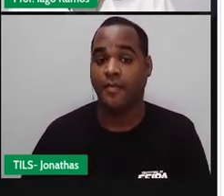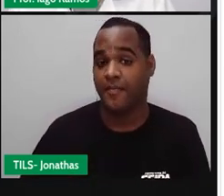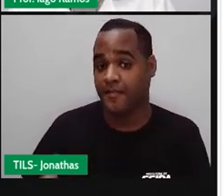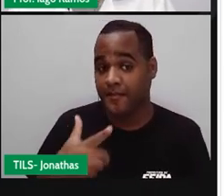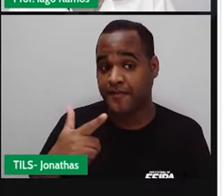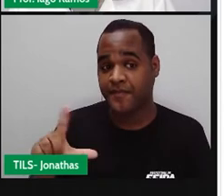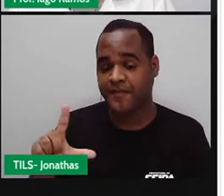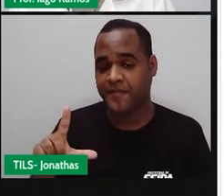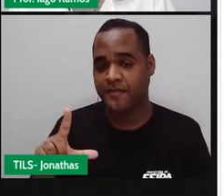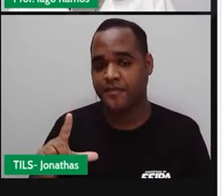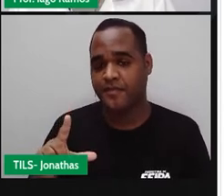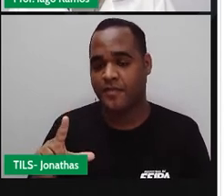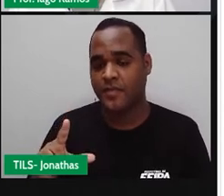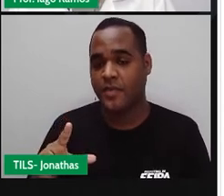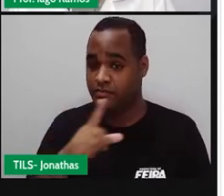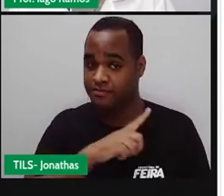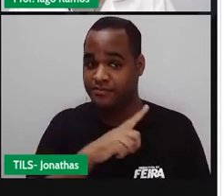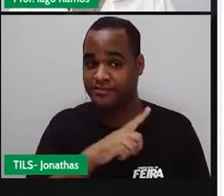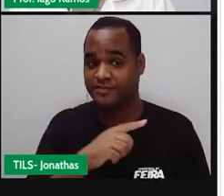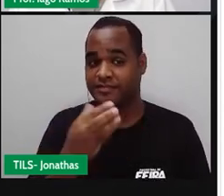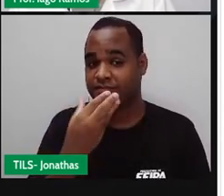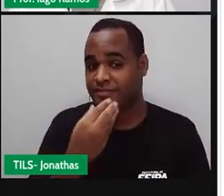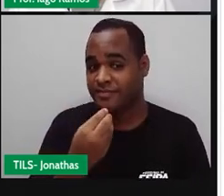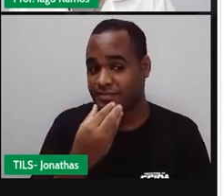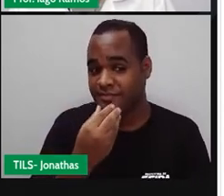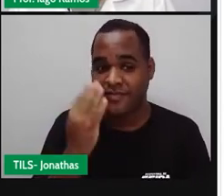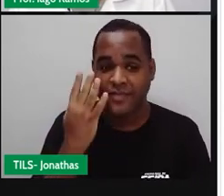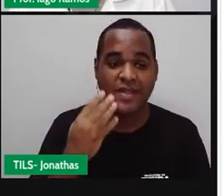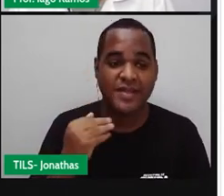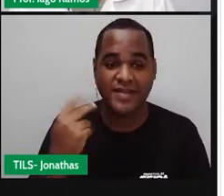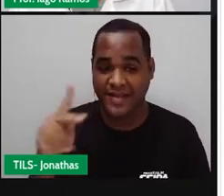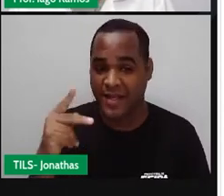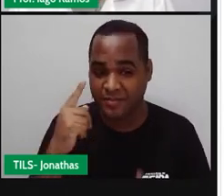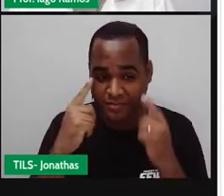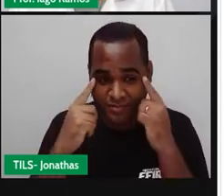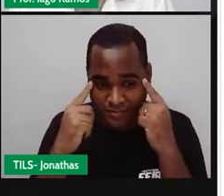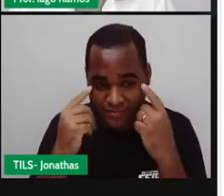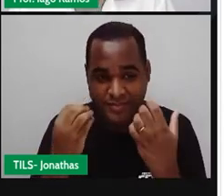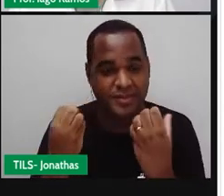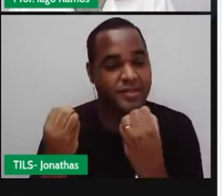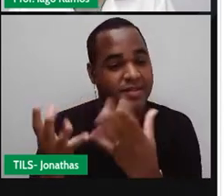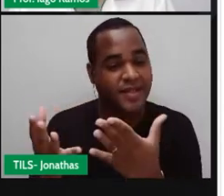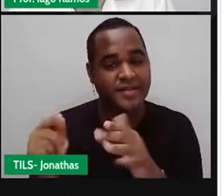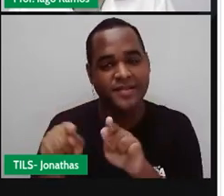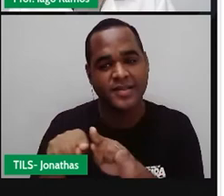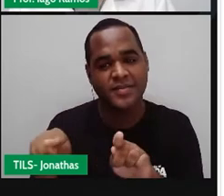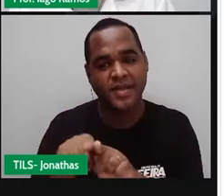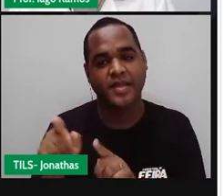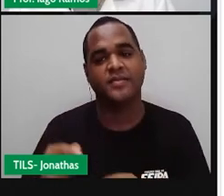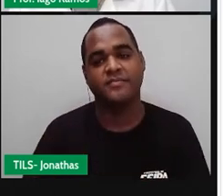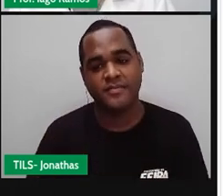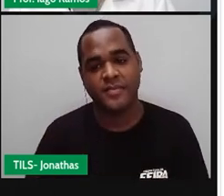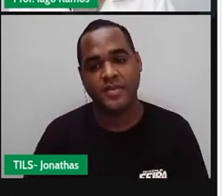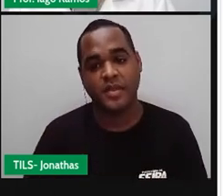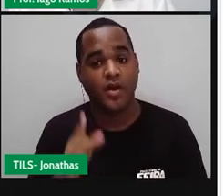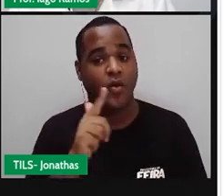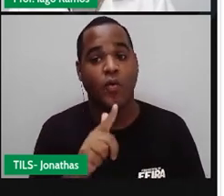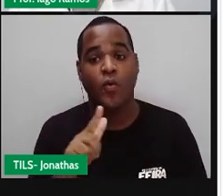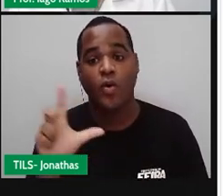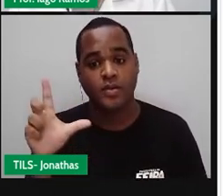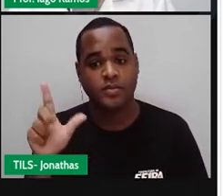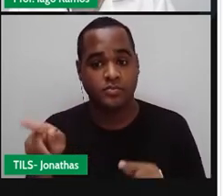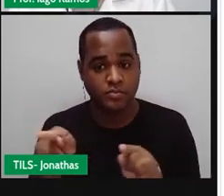Barrinha eu vou dar para esse menininho aqui do meio Oi e essa outra Barrinha